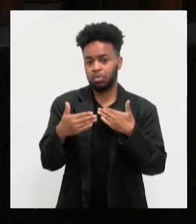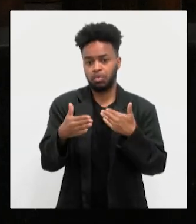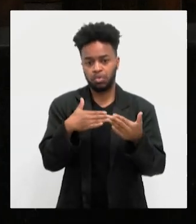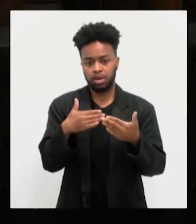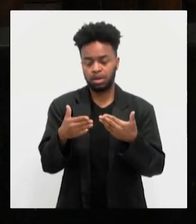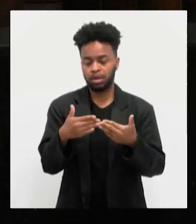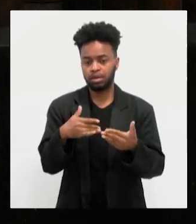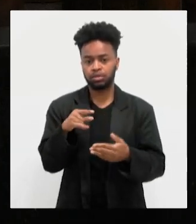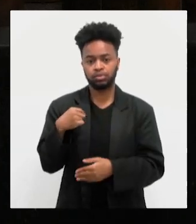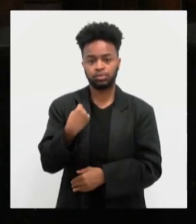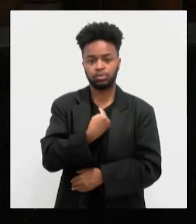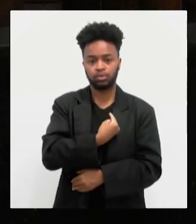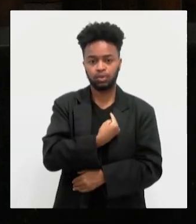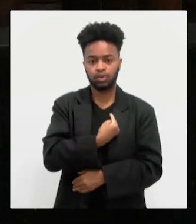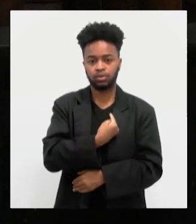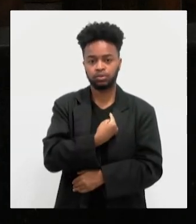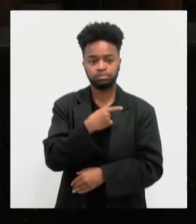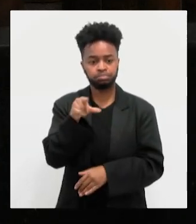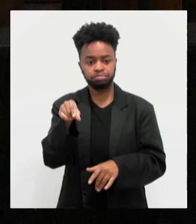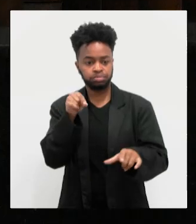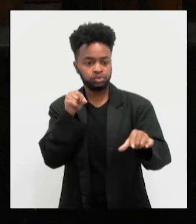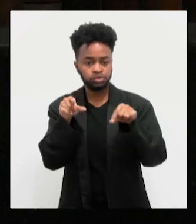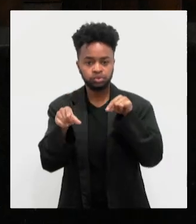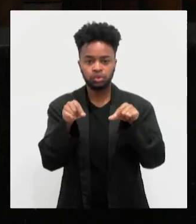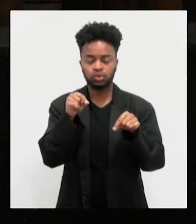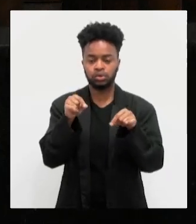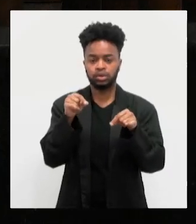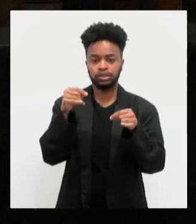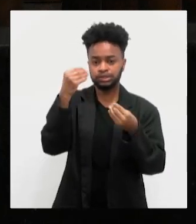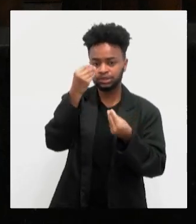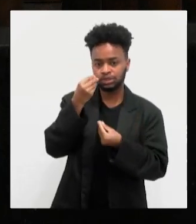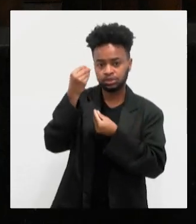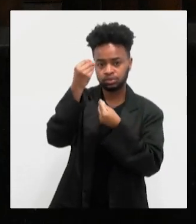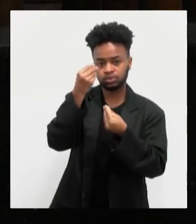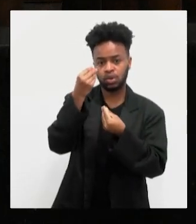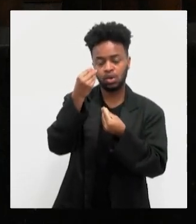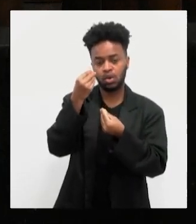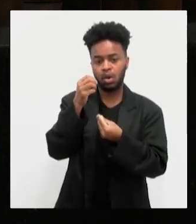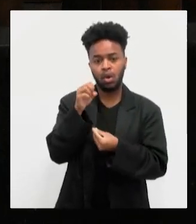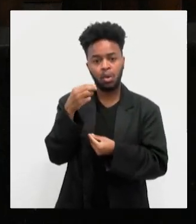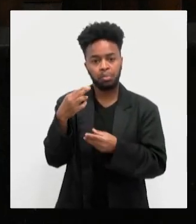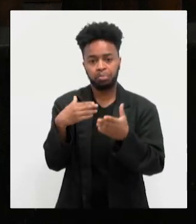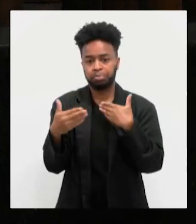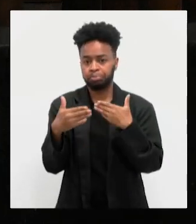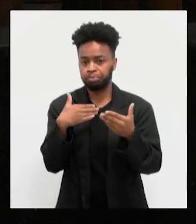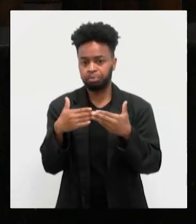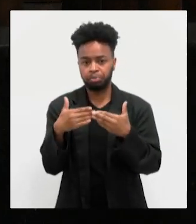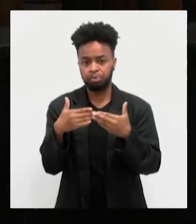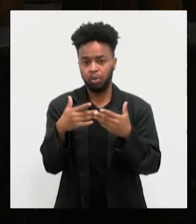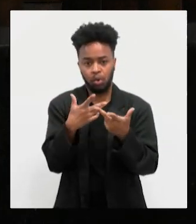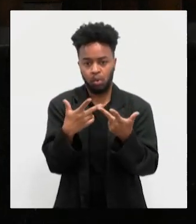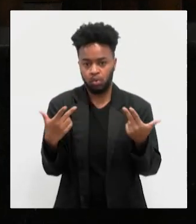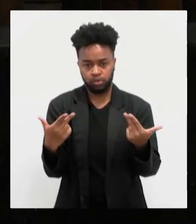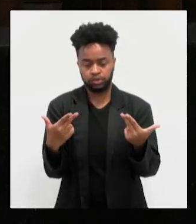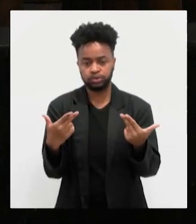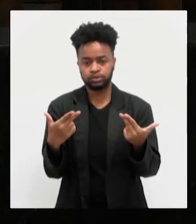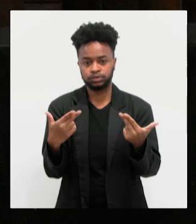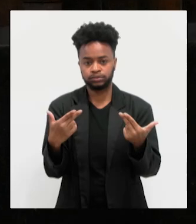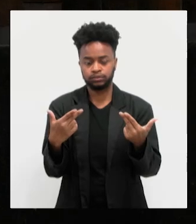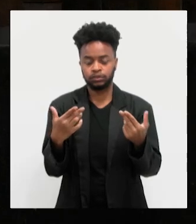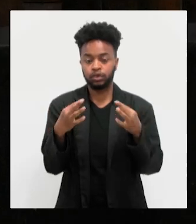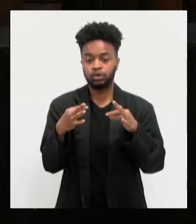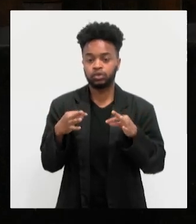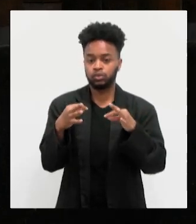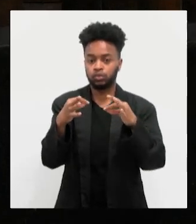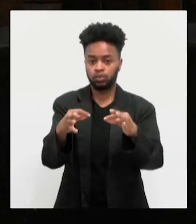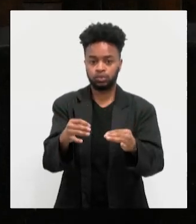independente das nossas preferências sexuais, independente de tudo, todos